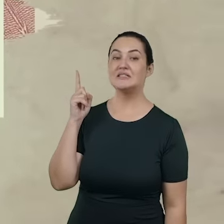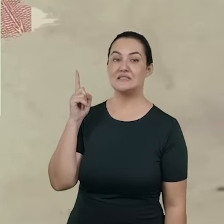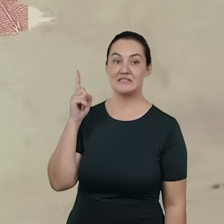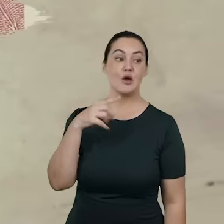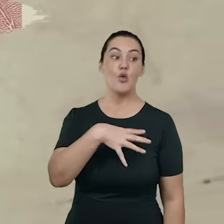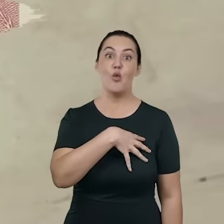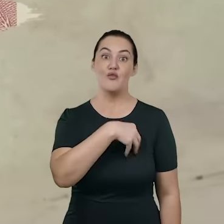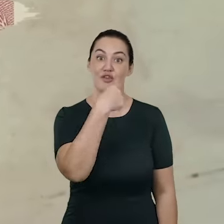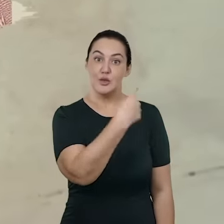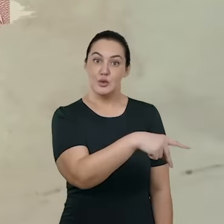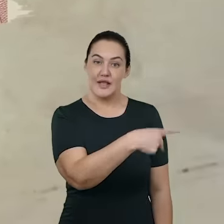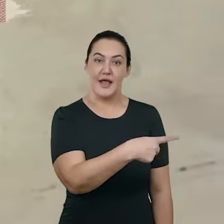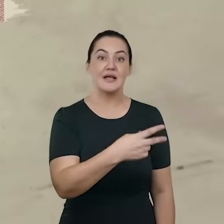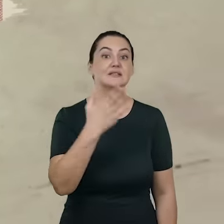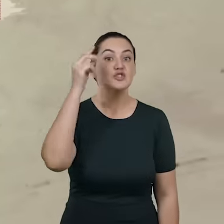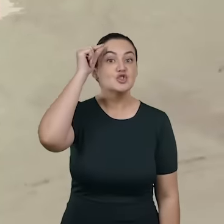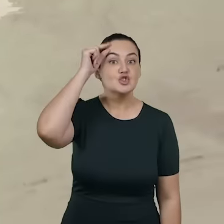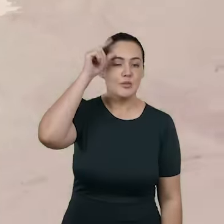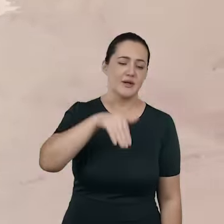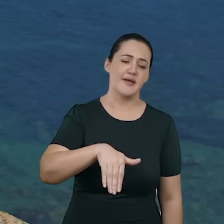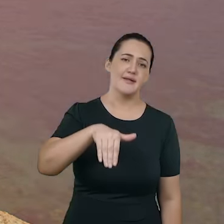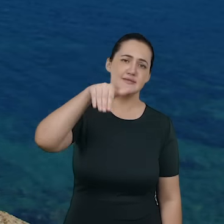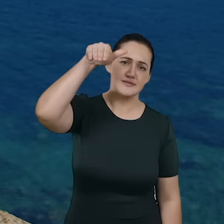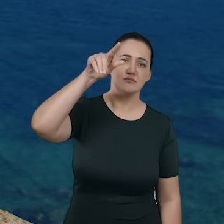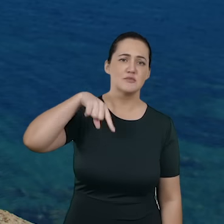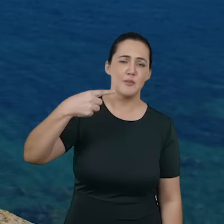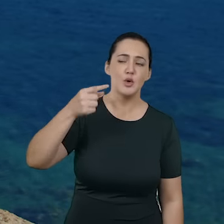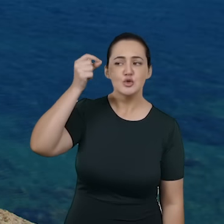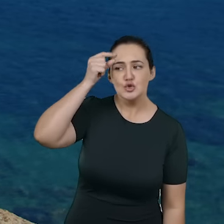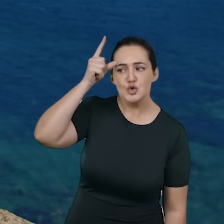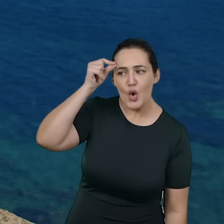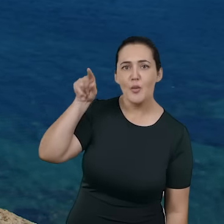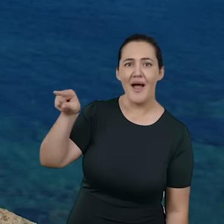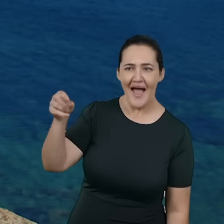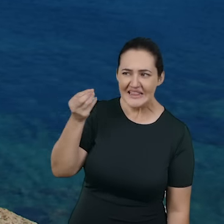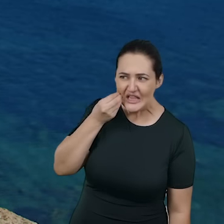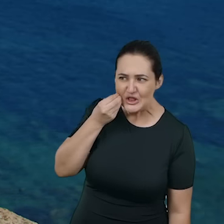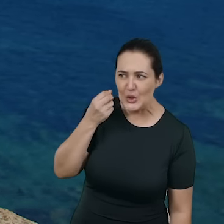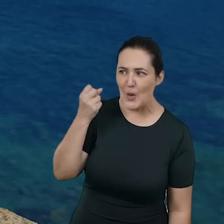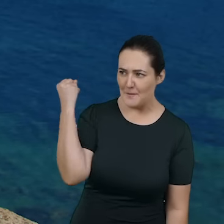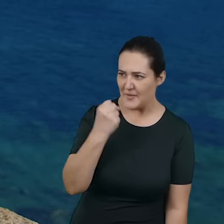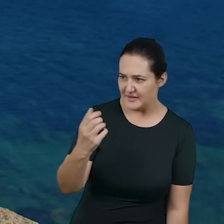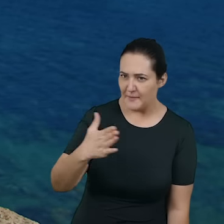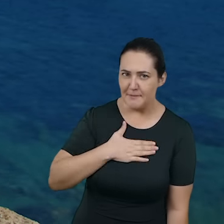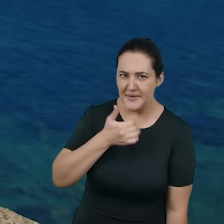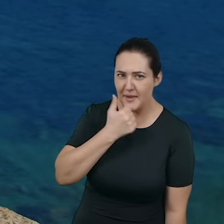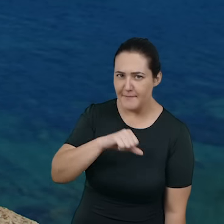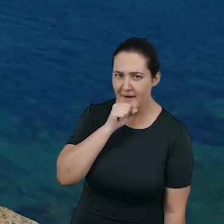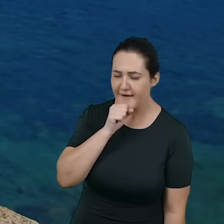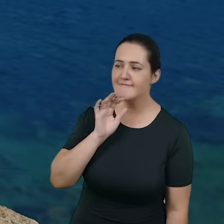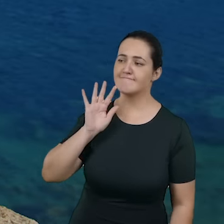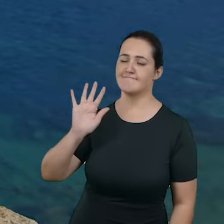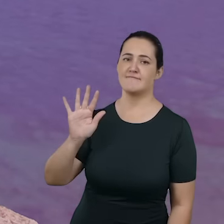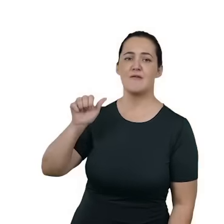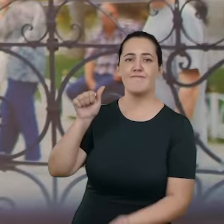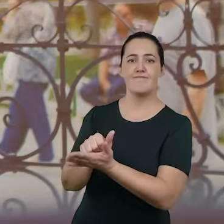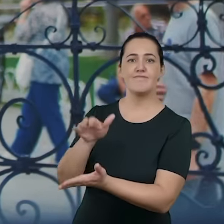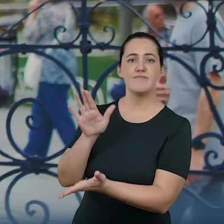impedindo as pessoas de saberem o futuro revelado por Zeus. Eu contei essa história para você quando nós começamos o programa lá em